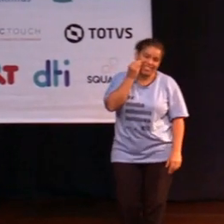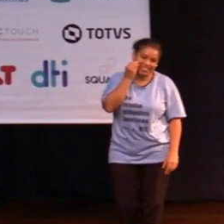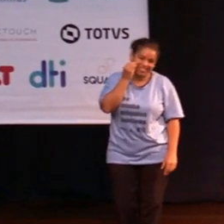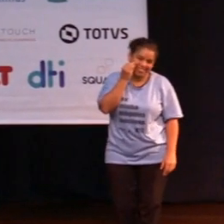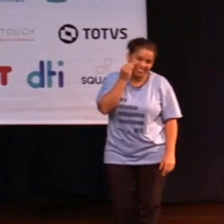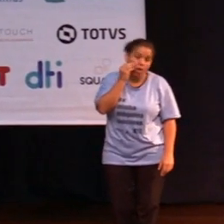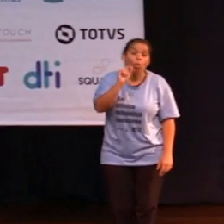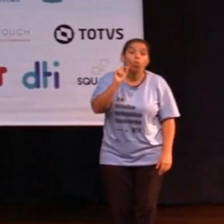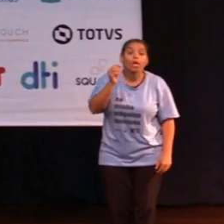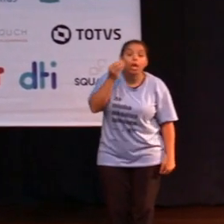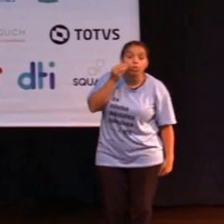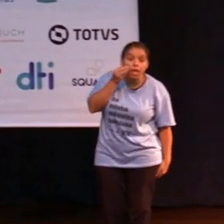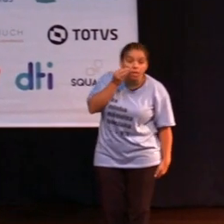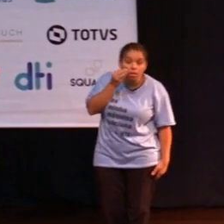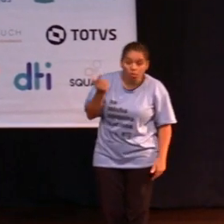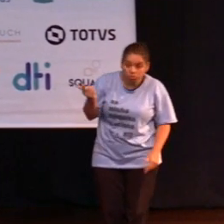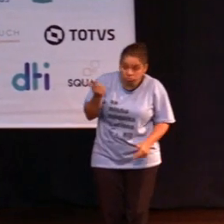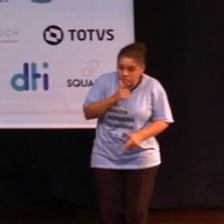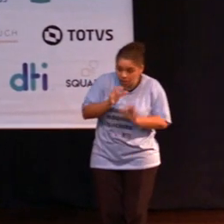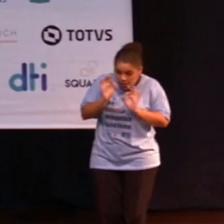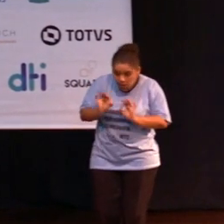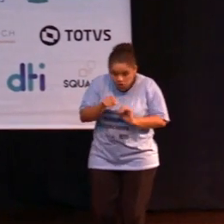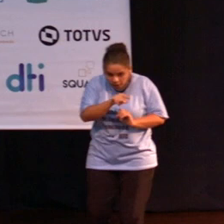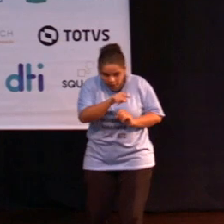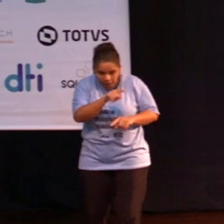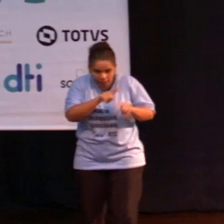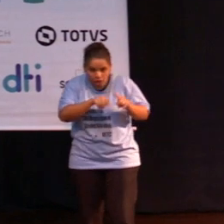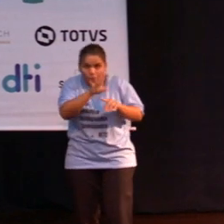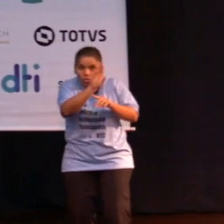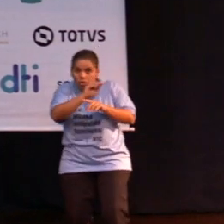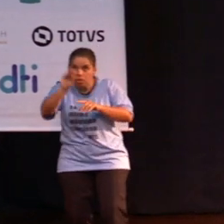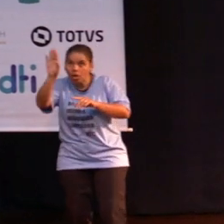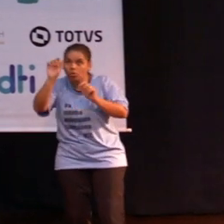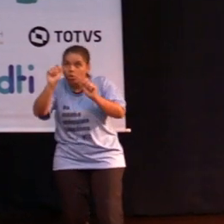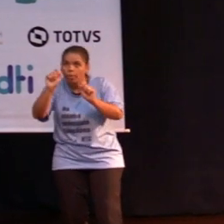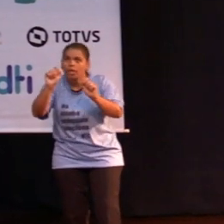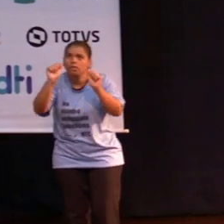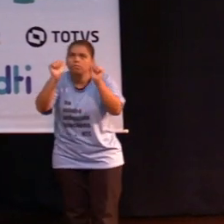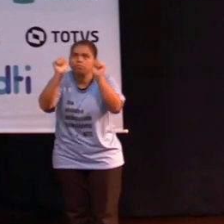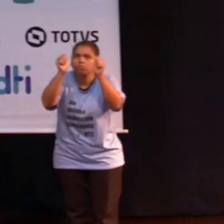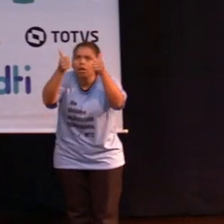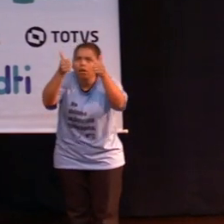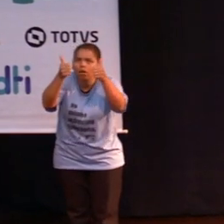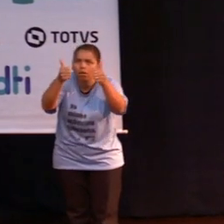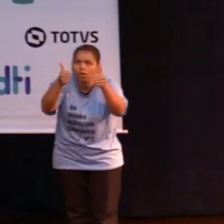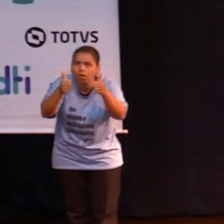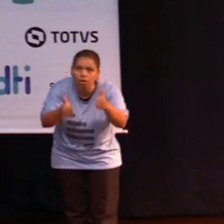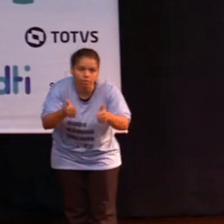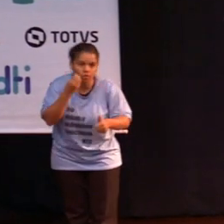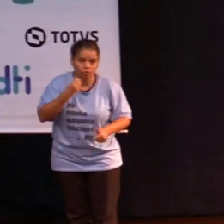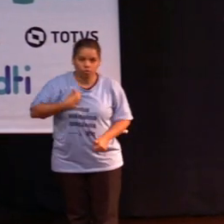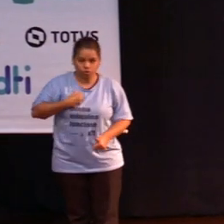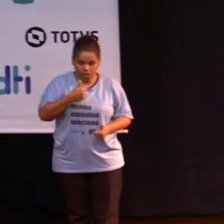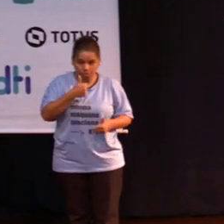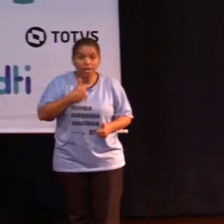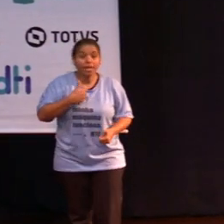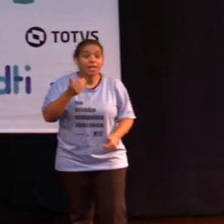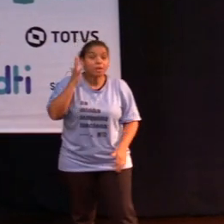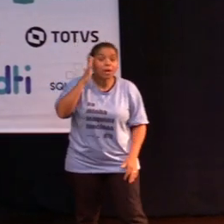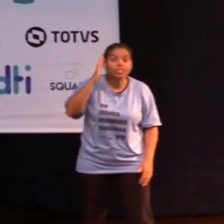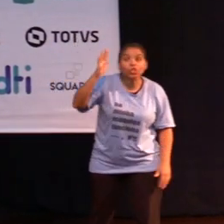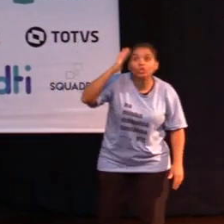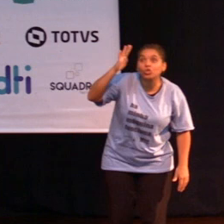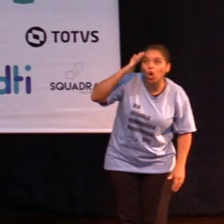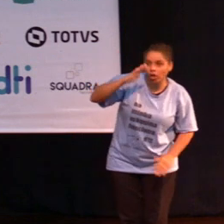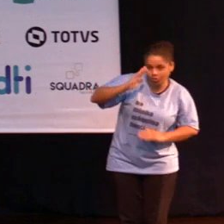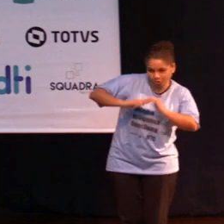nesse caso eu garantir que o comportamento daquele recurso que eu subi de fato está lá imagine o sonho gente quando um deve